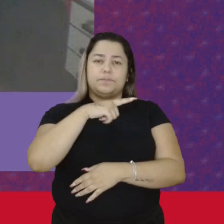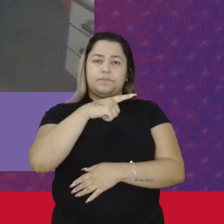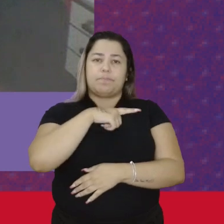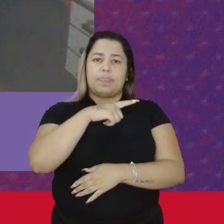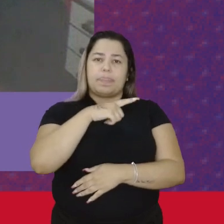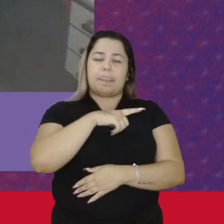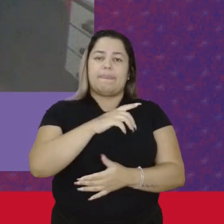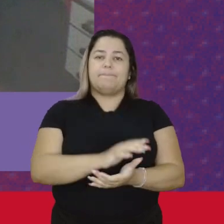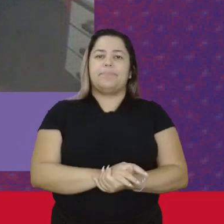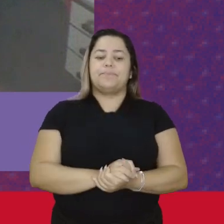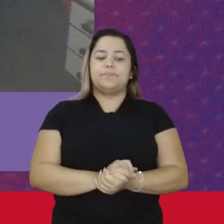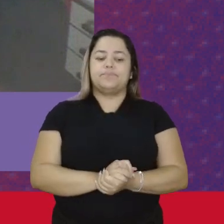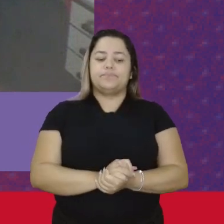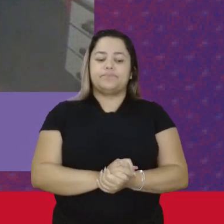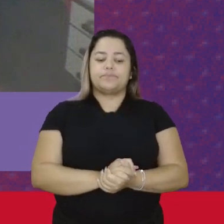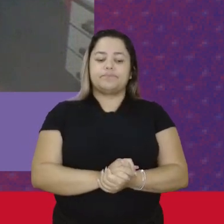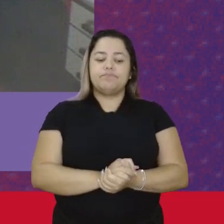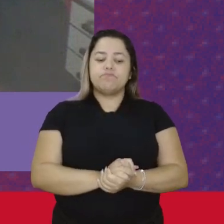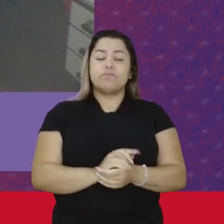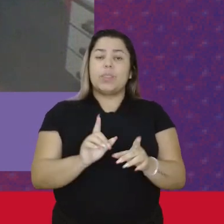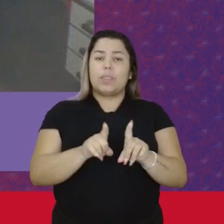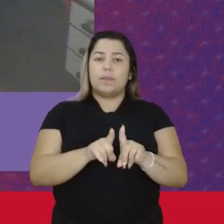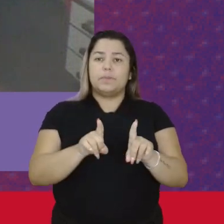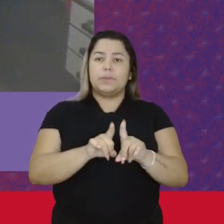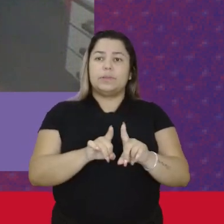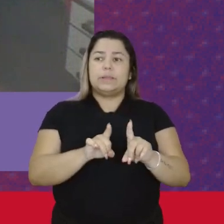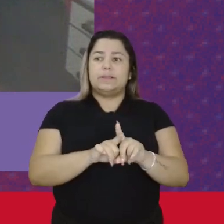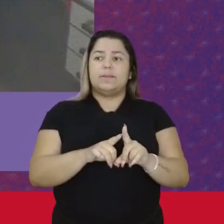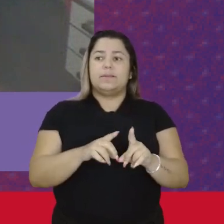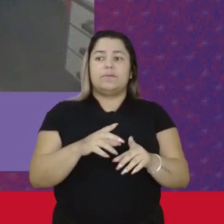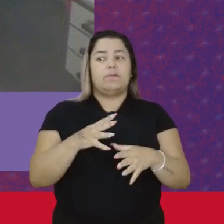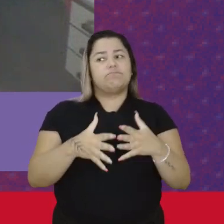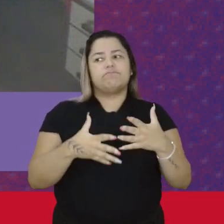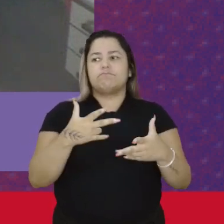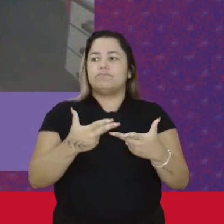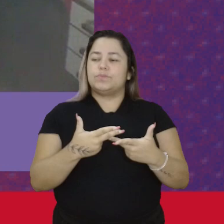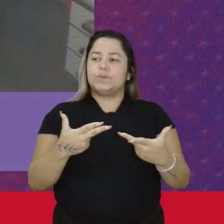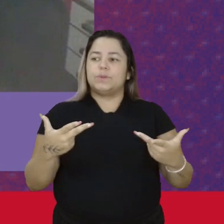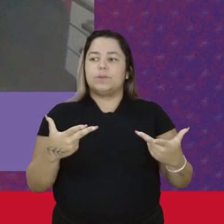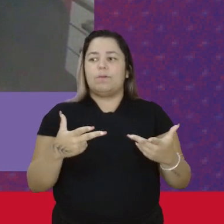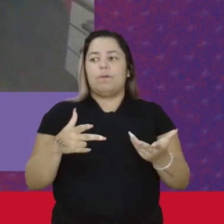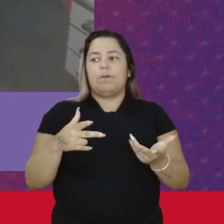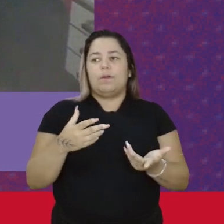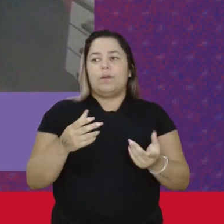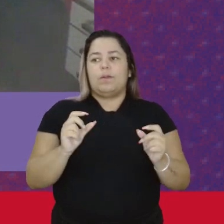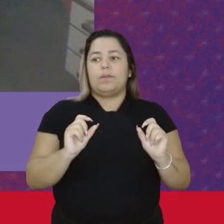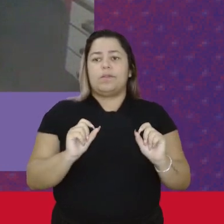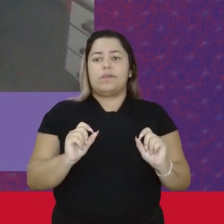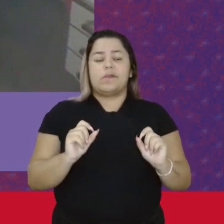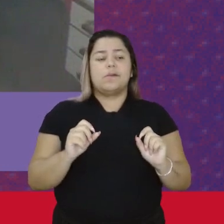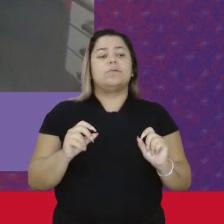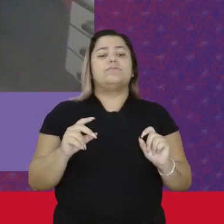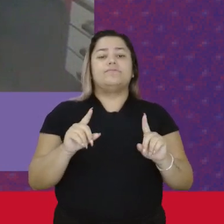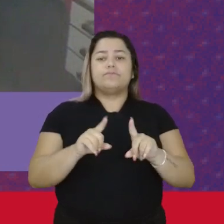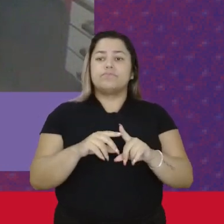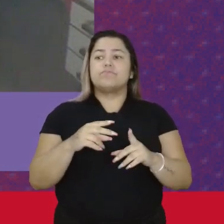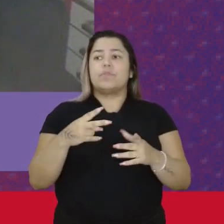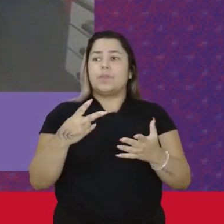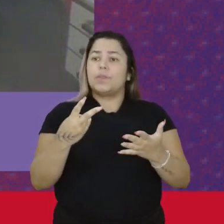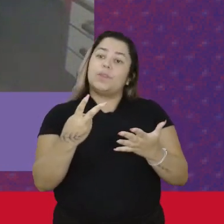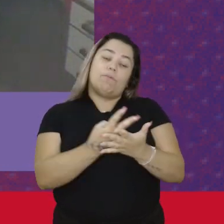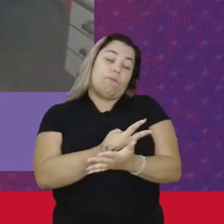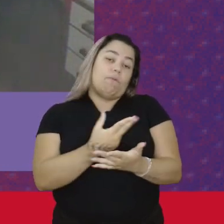essa digamos assim, essa divergência, essas contradições, elas estão presentes em algum